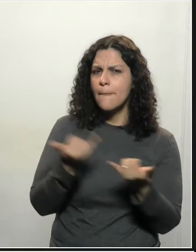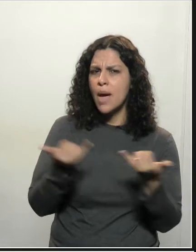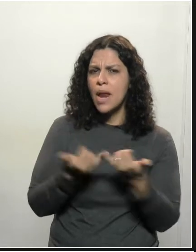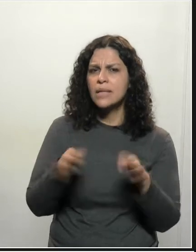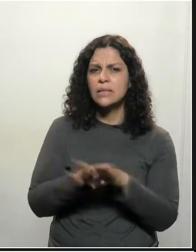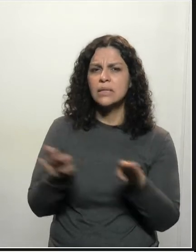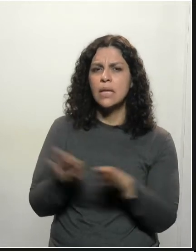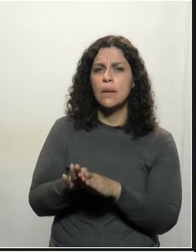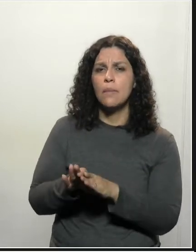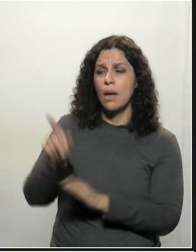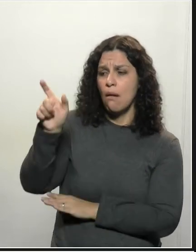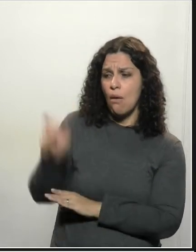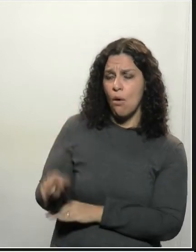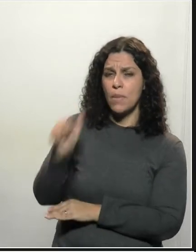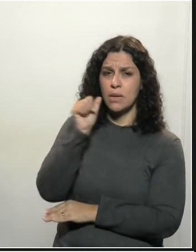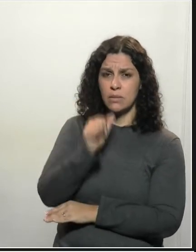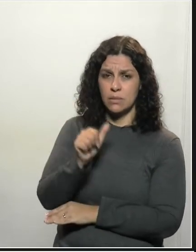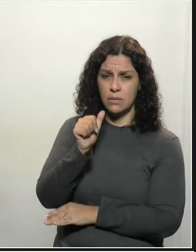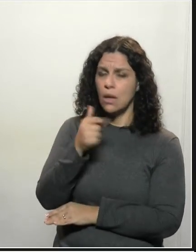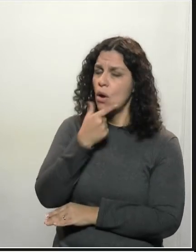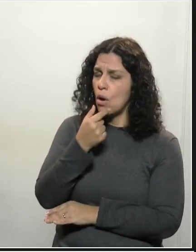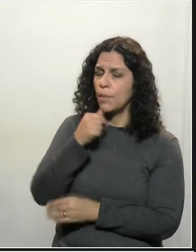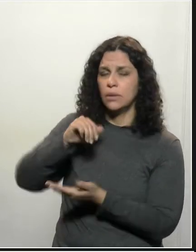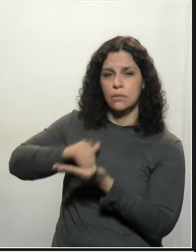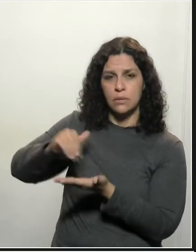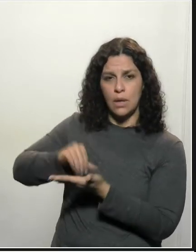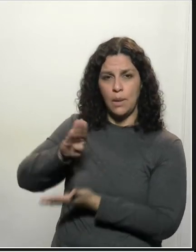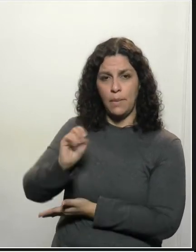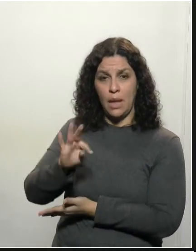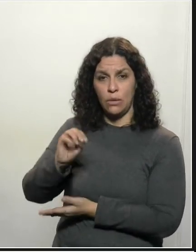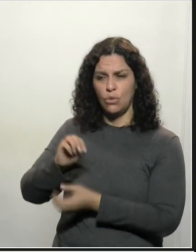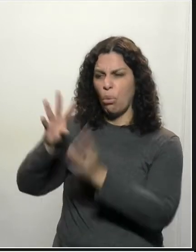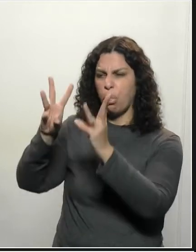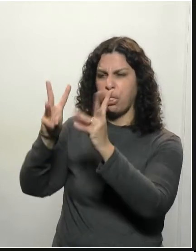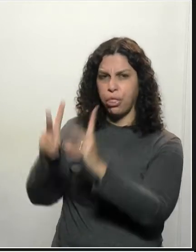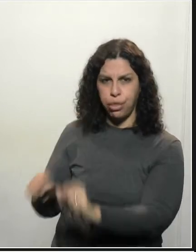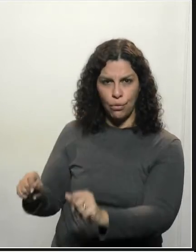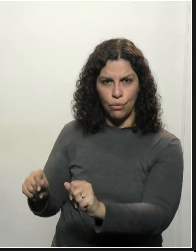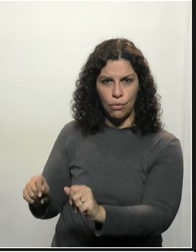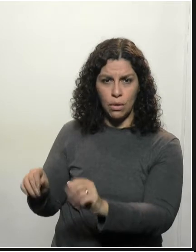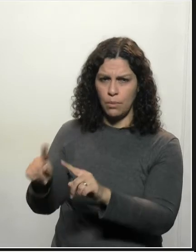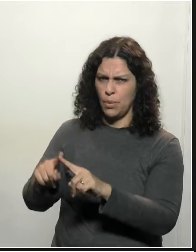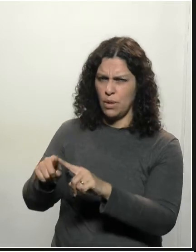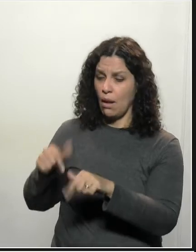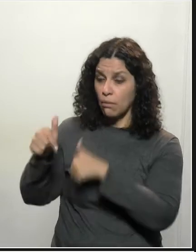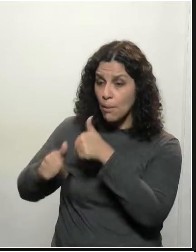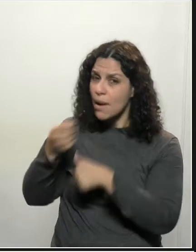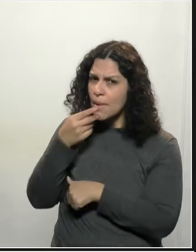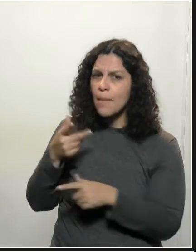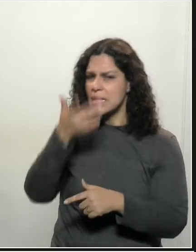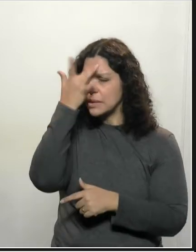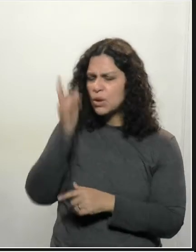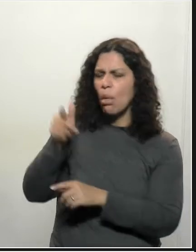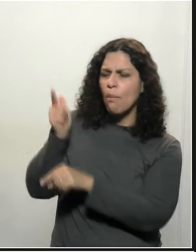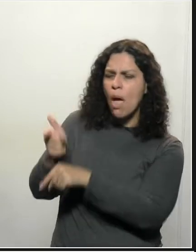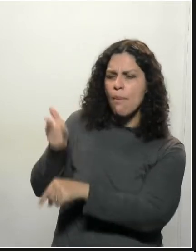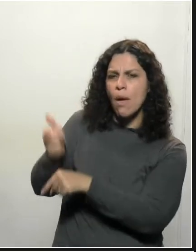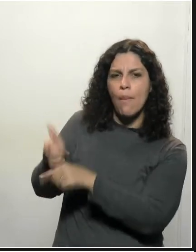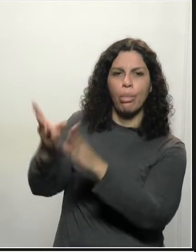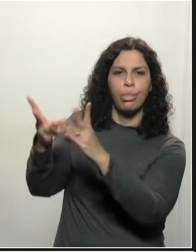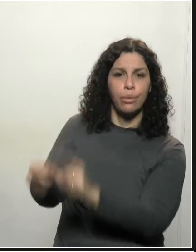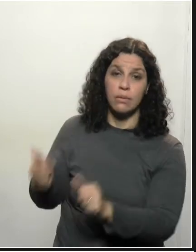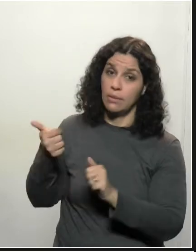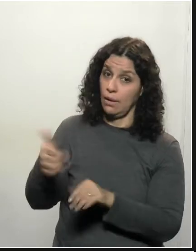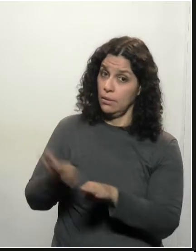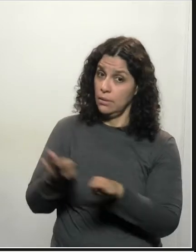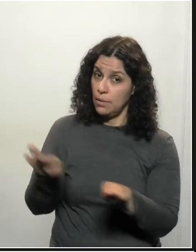desconstruir a imagem do secretário Beto Preto, como eu disse, que tem feito um belo trabalho no governo, e isso é reflexo